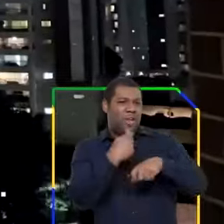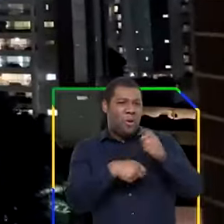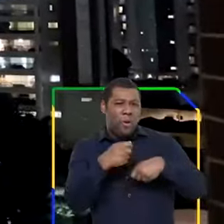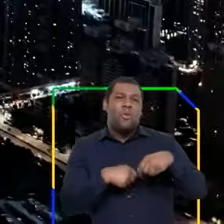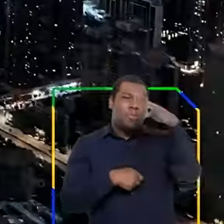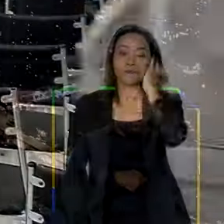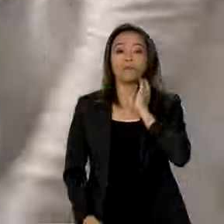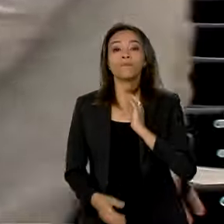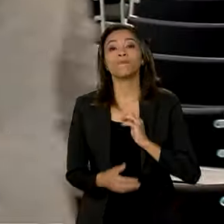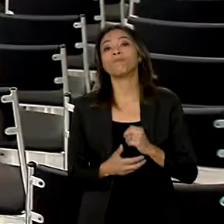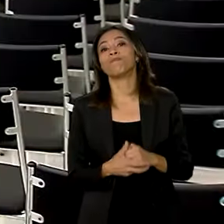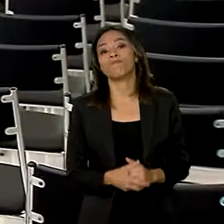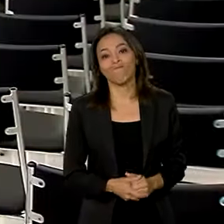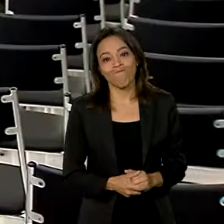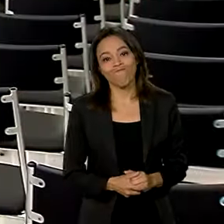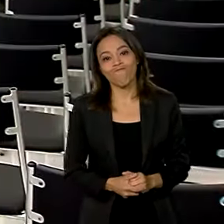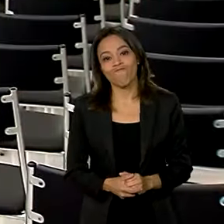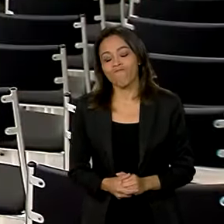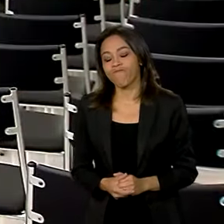economia.